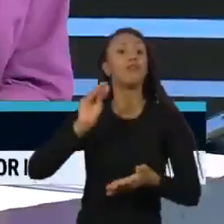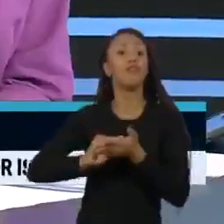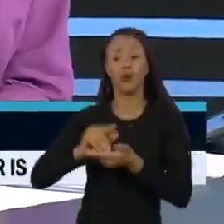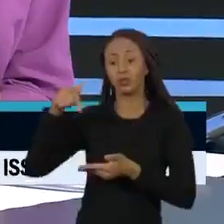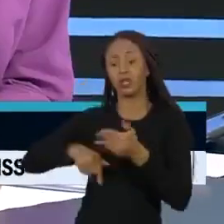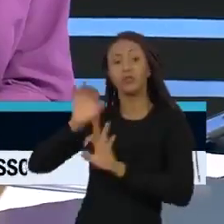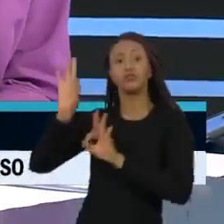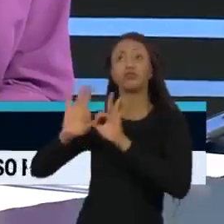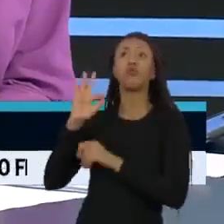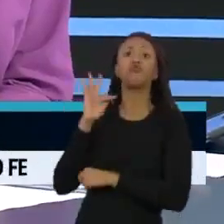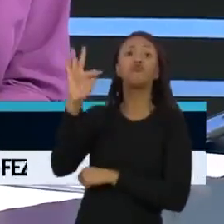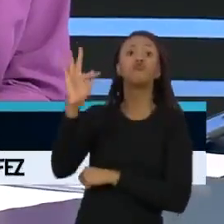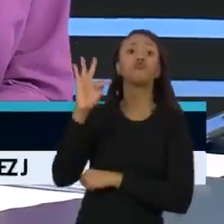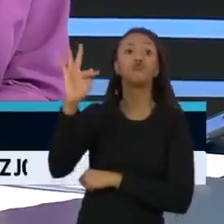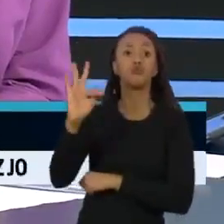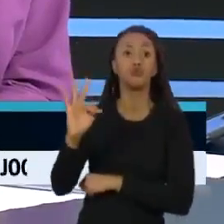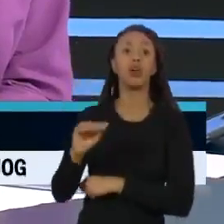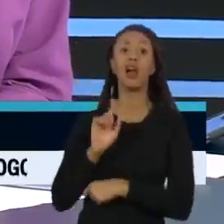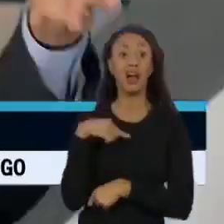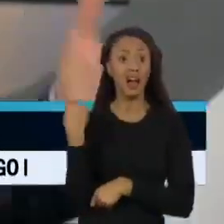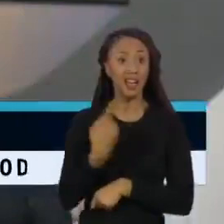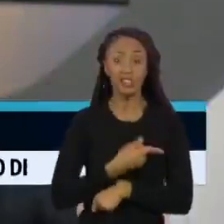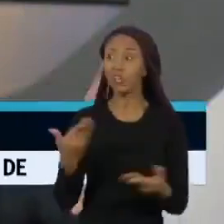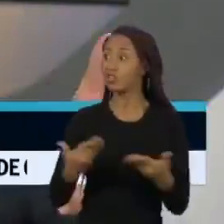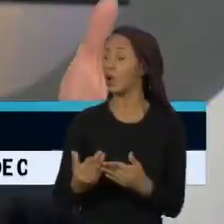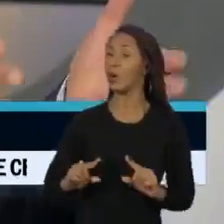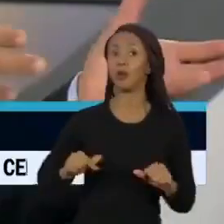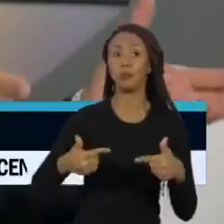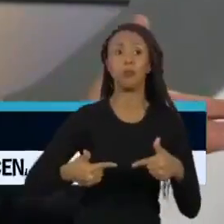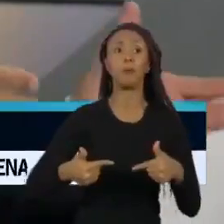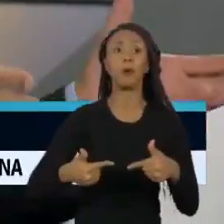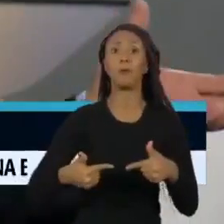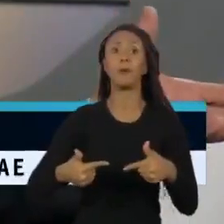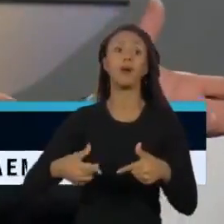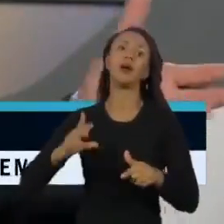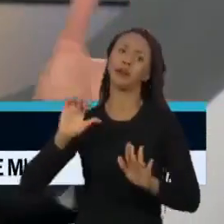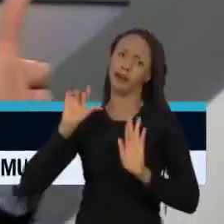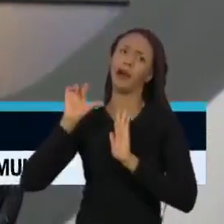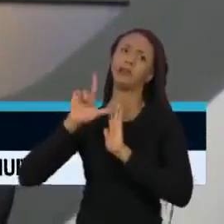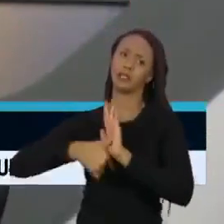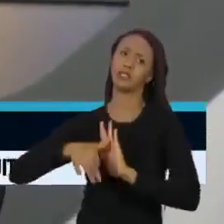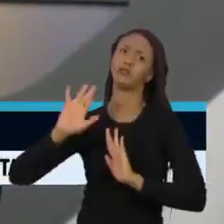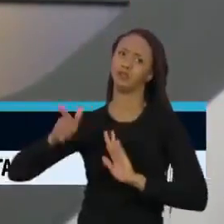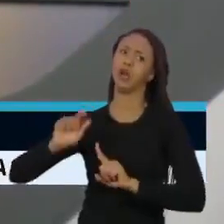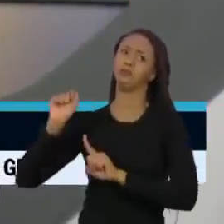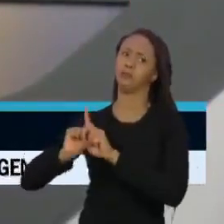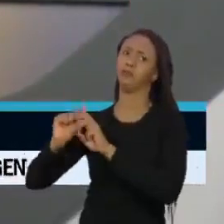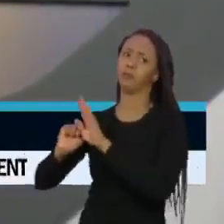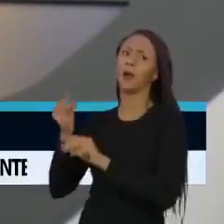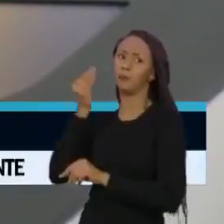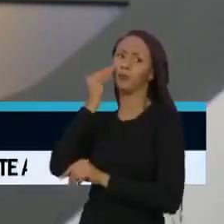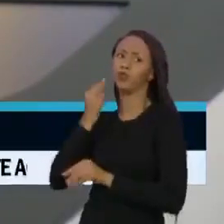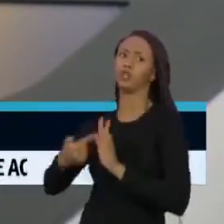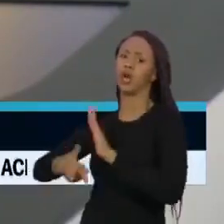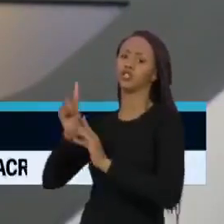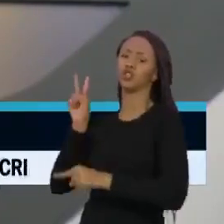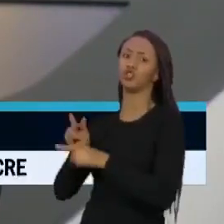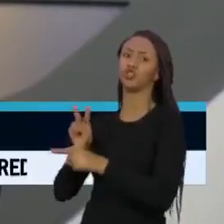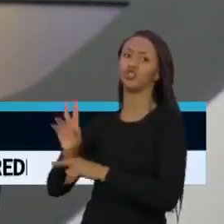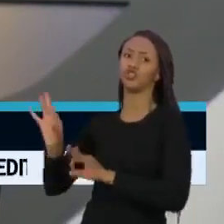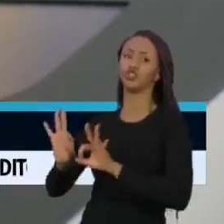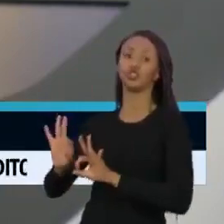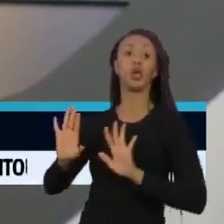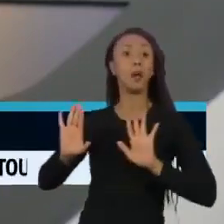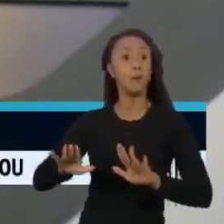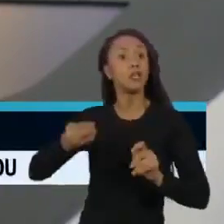prazo que eles vão enfrentar a crise tomando medidas no momento certo Já devia alguns meses atrás e é o mesmo tempo